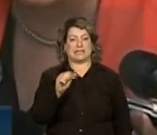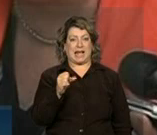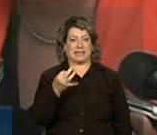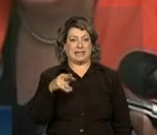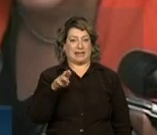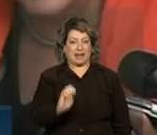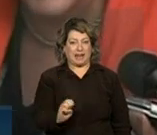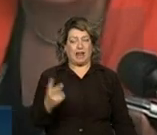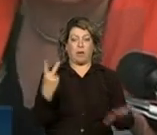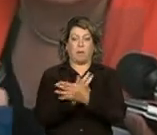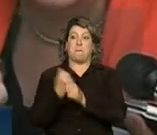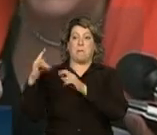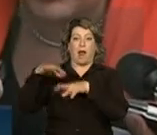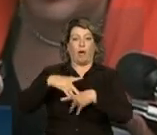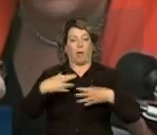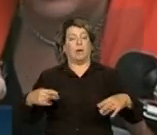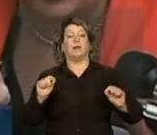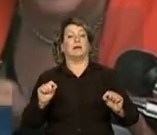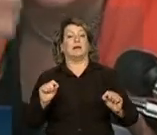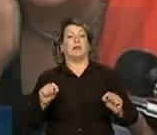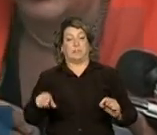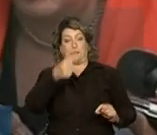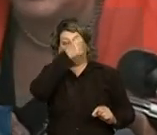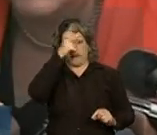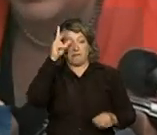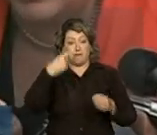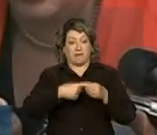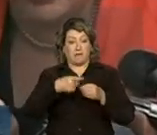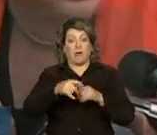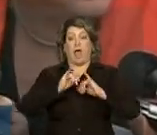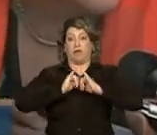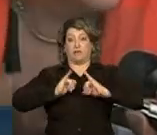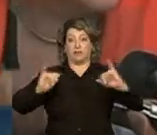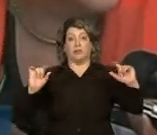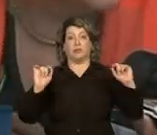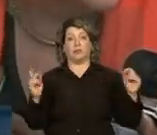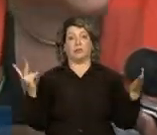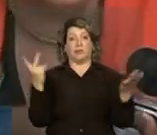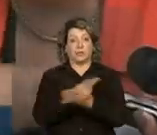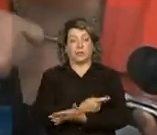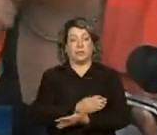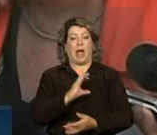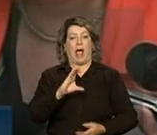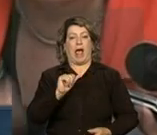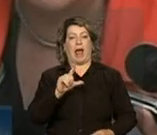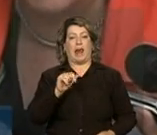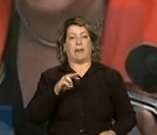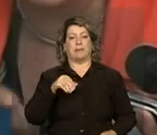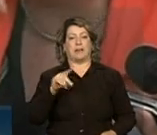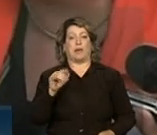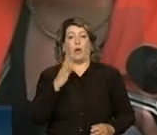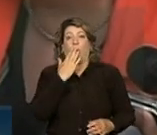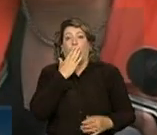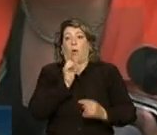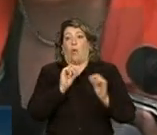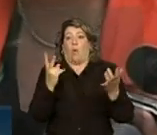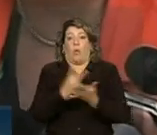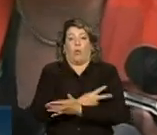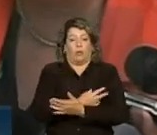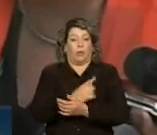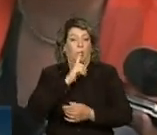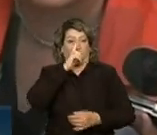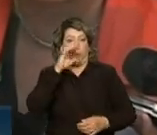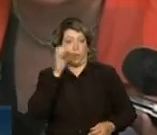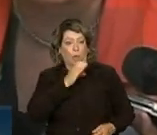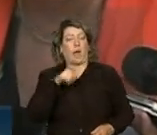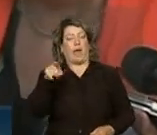que que ele faz? Assim que a prefeitura decretou estado de calamidade ou de emergência, ela